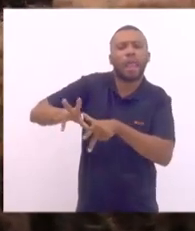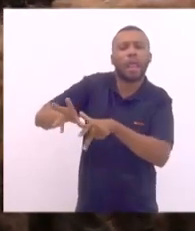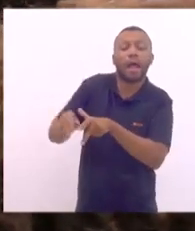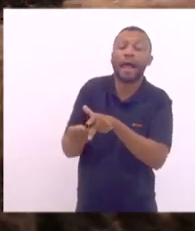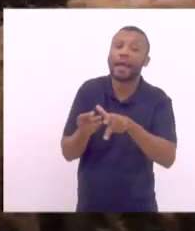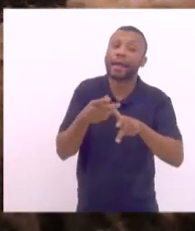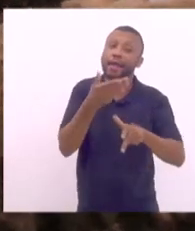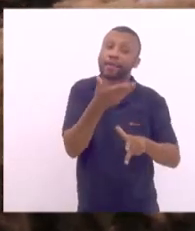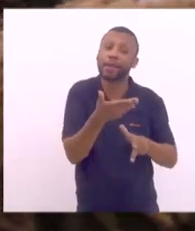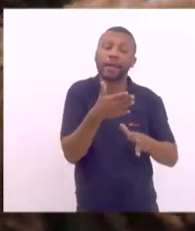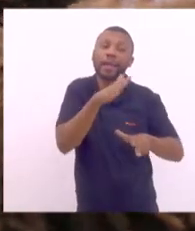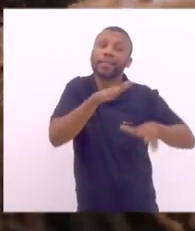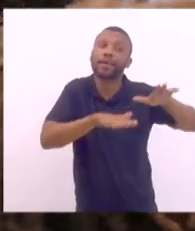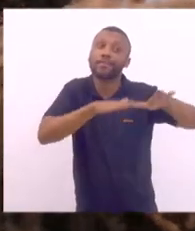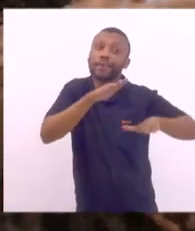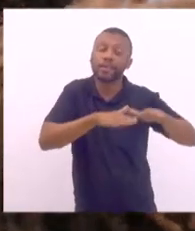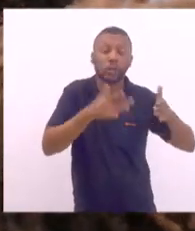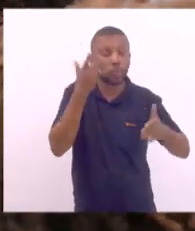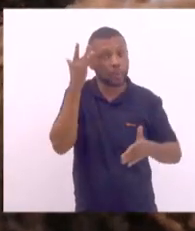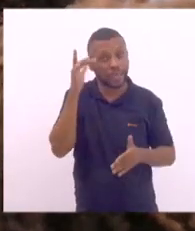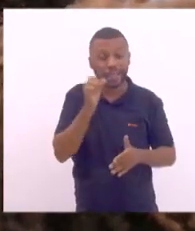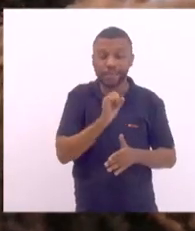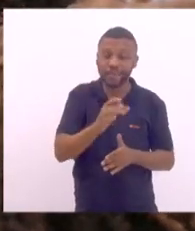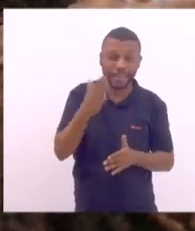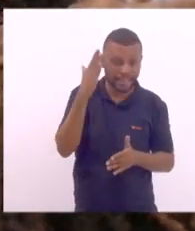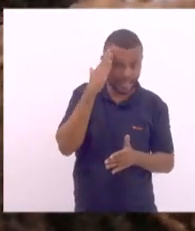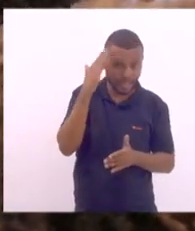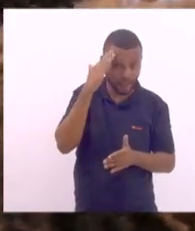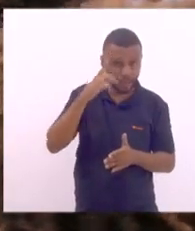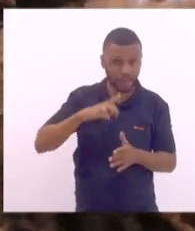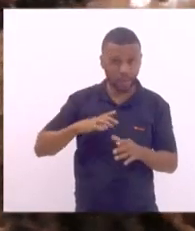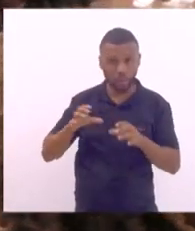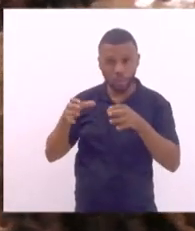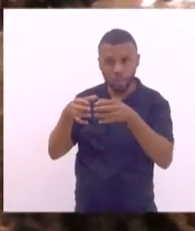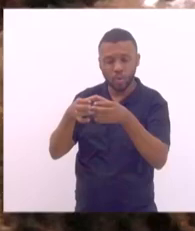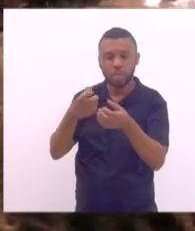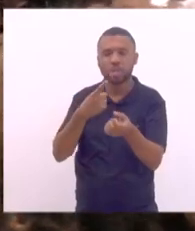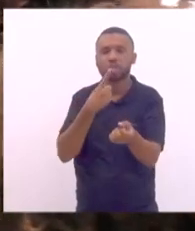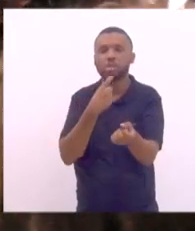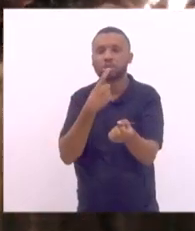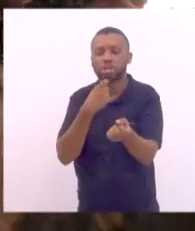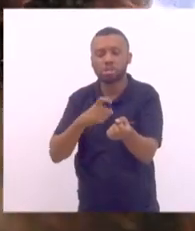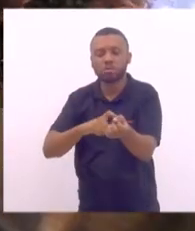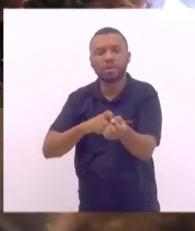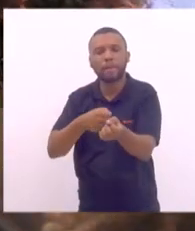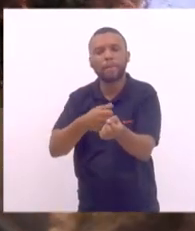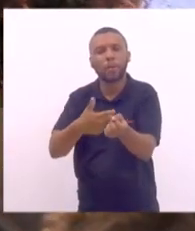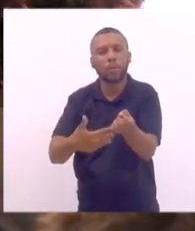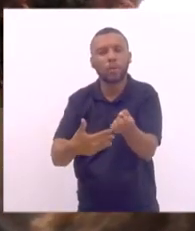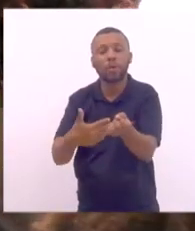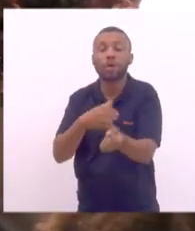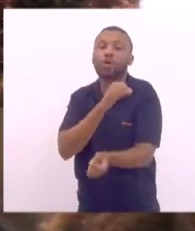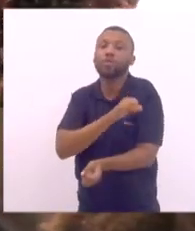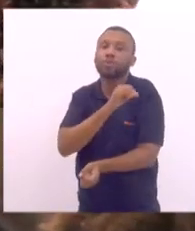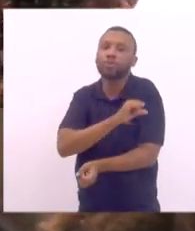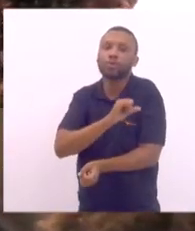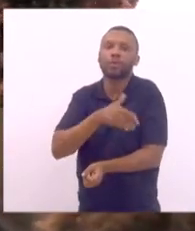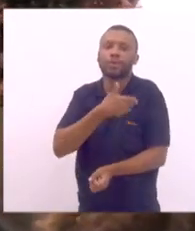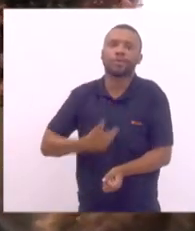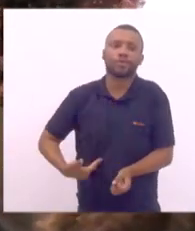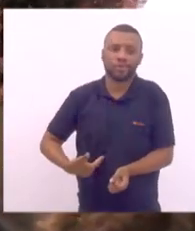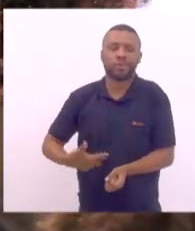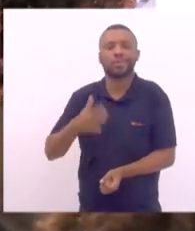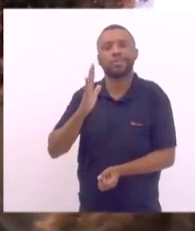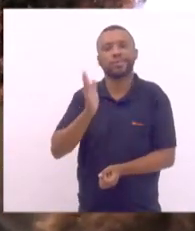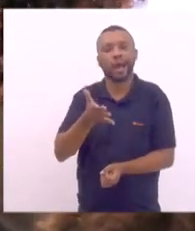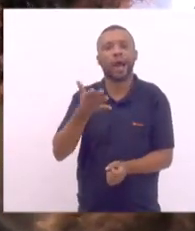não sei se tem conhecimento ou não, mas existe uma máfia do sangue no Estado do Rio de Janeiro, inclusive que já